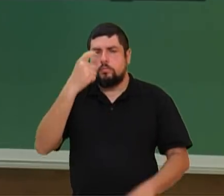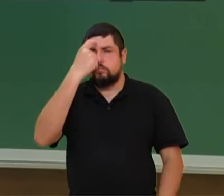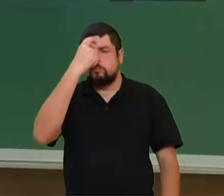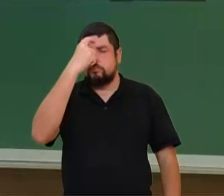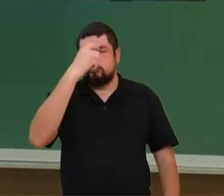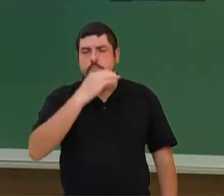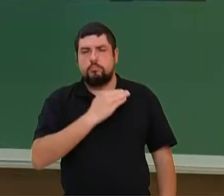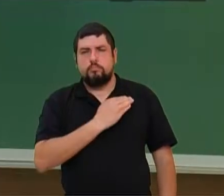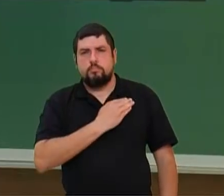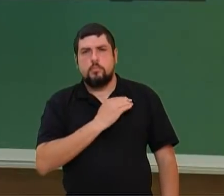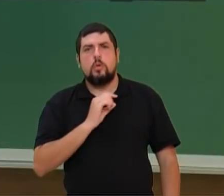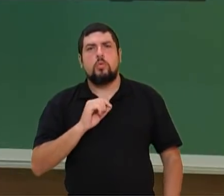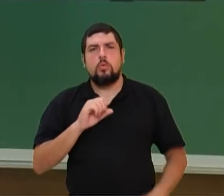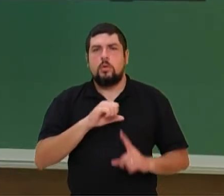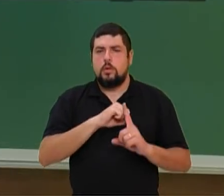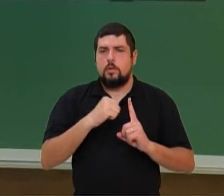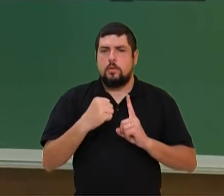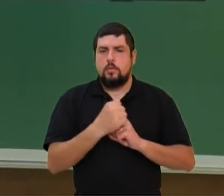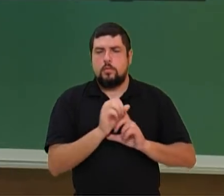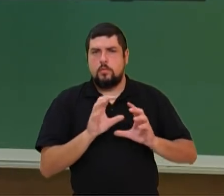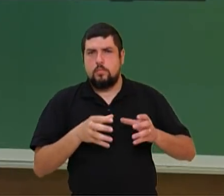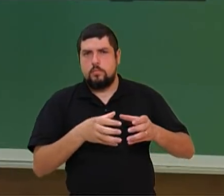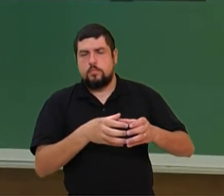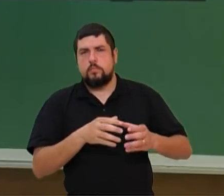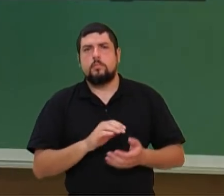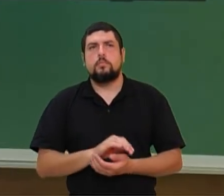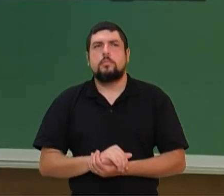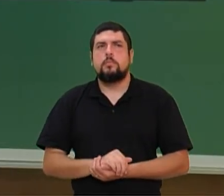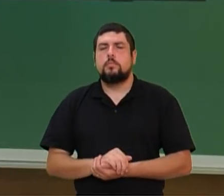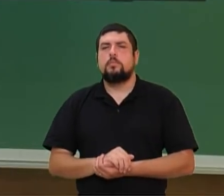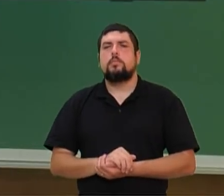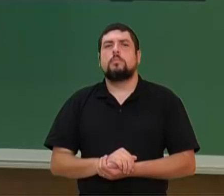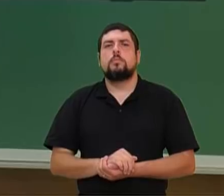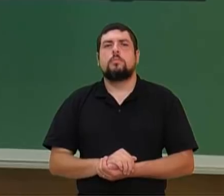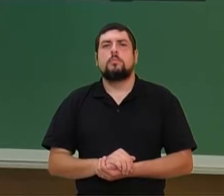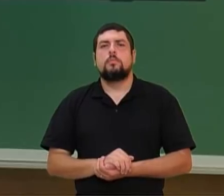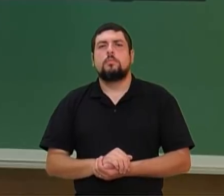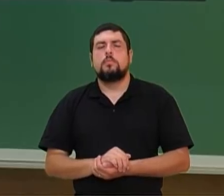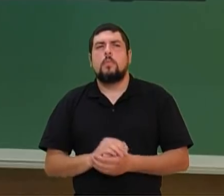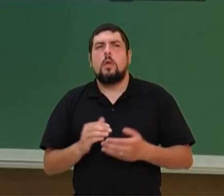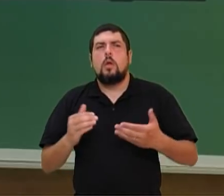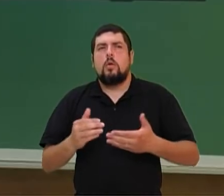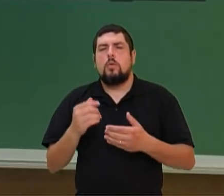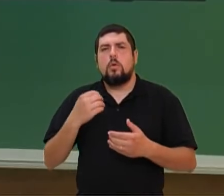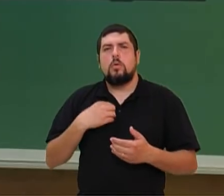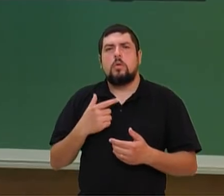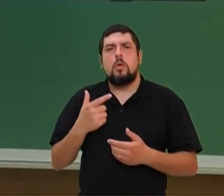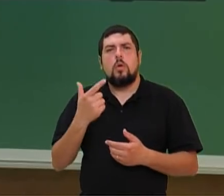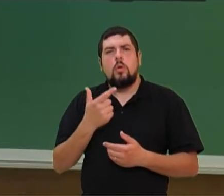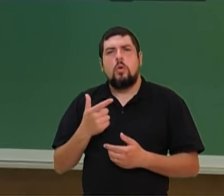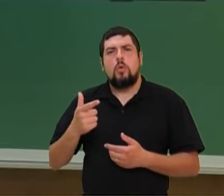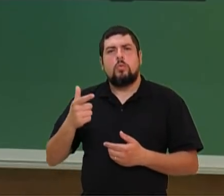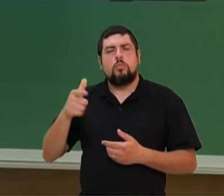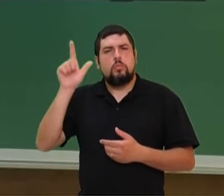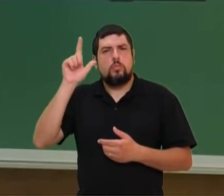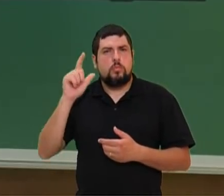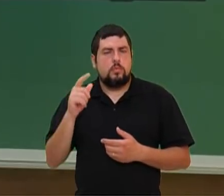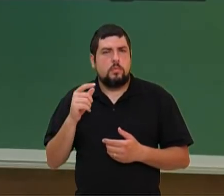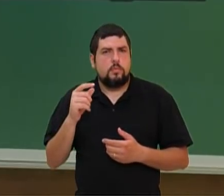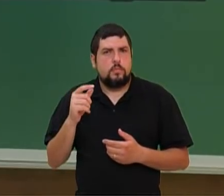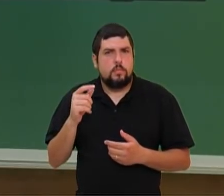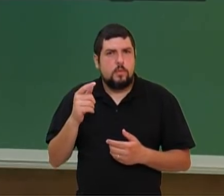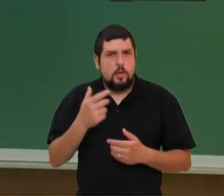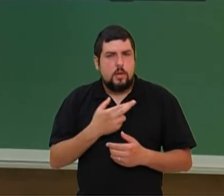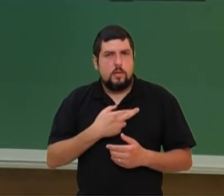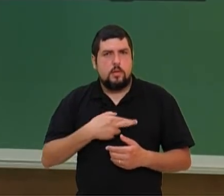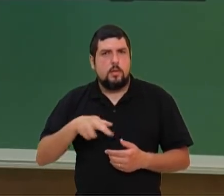própria conduta social. Né? Vamos então agora a outra parte da aula, que fala